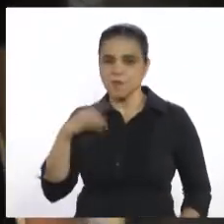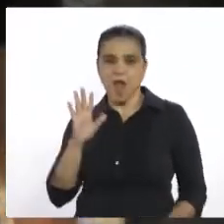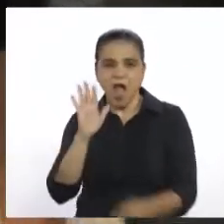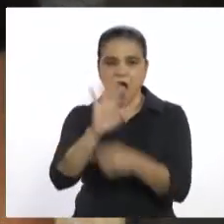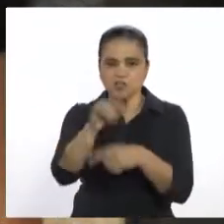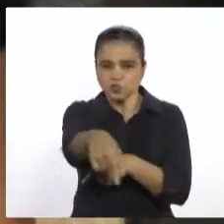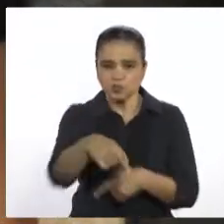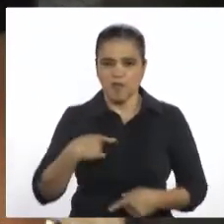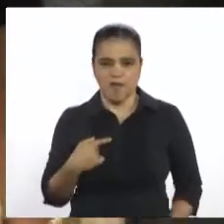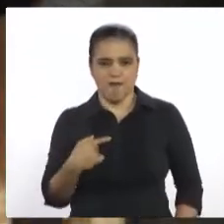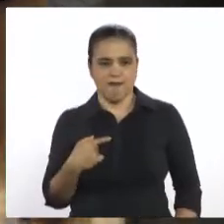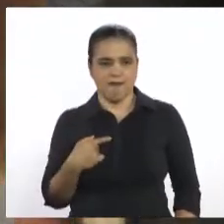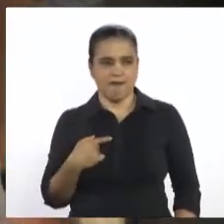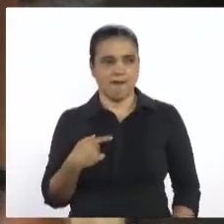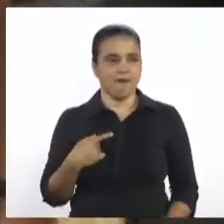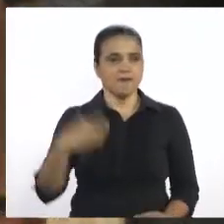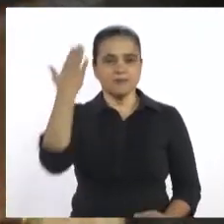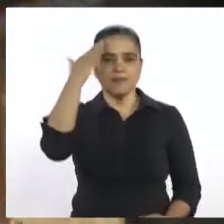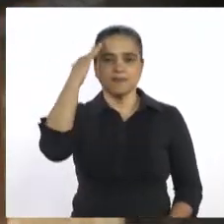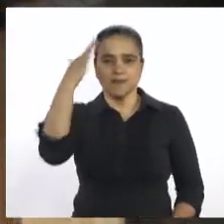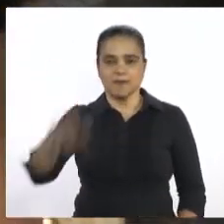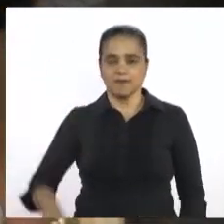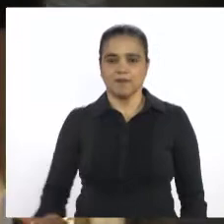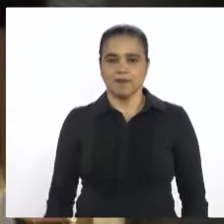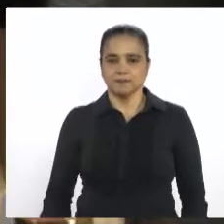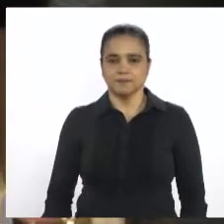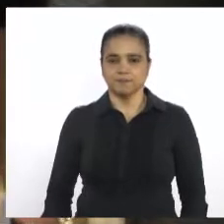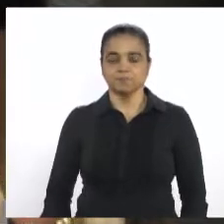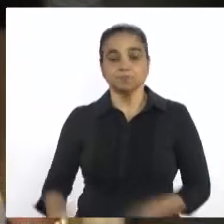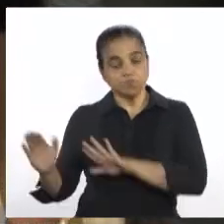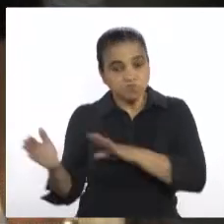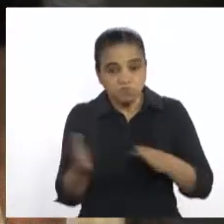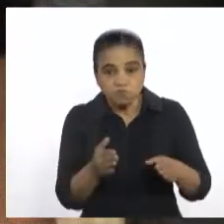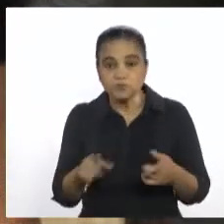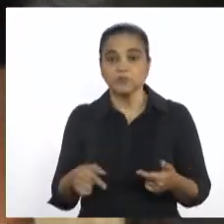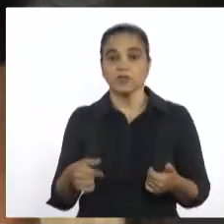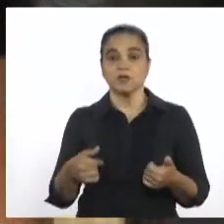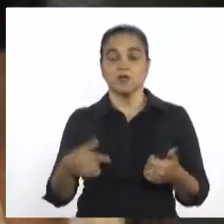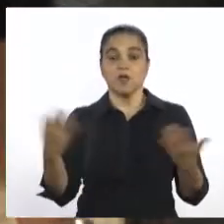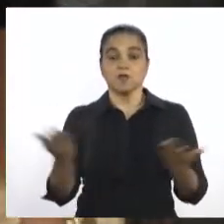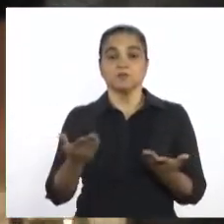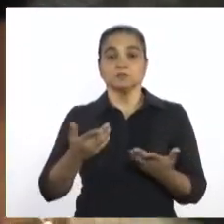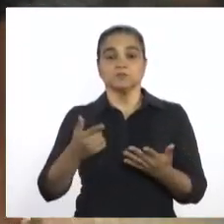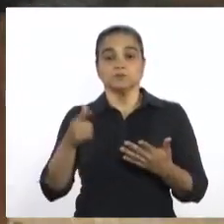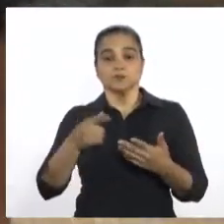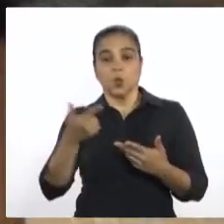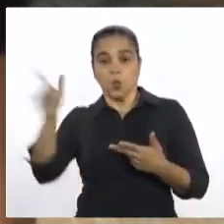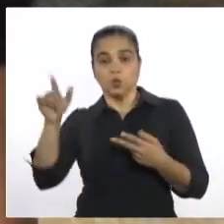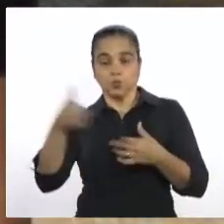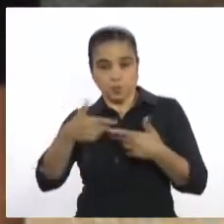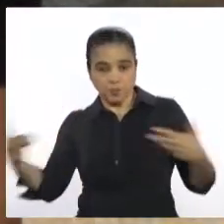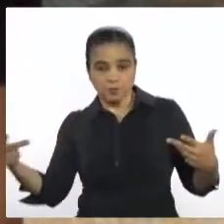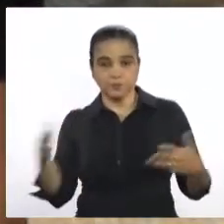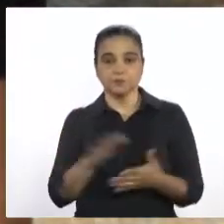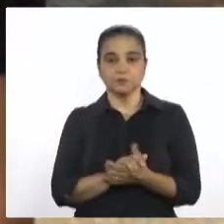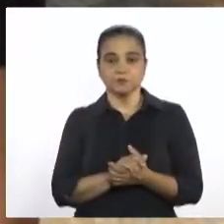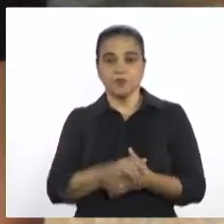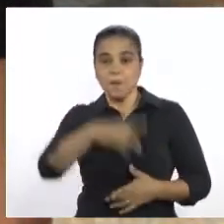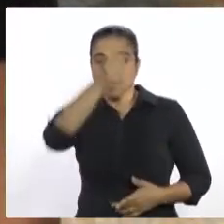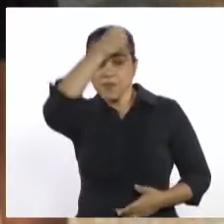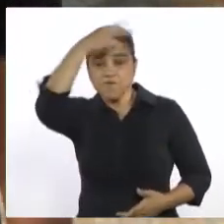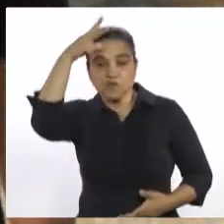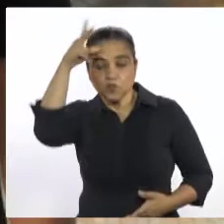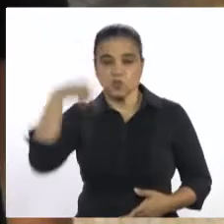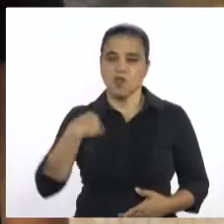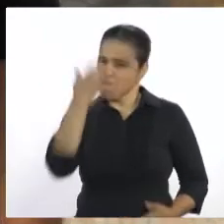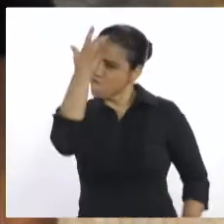isso que precisa ser entendido. Agora, uma outra questão também que eu quero falar é em relação à Prefeitura. É